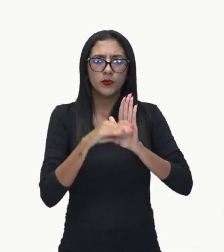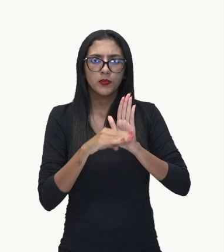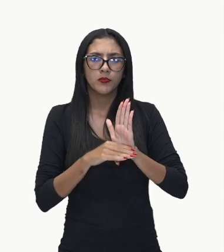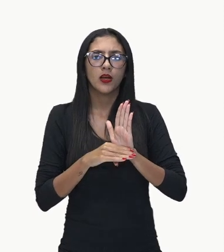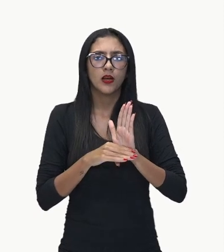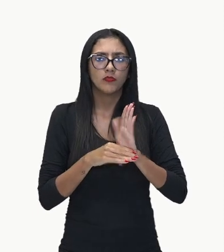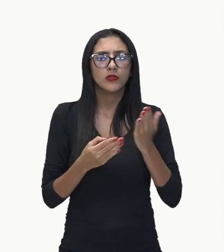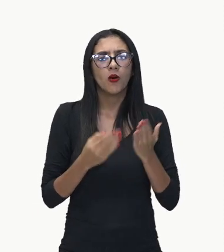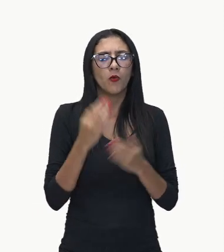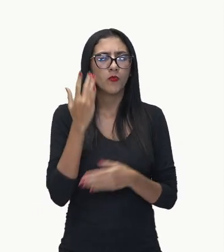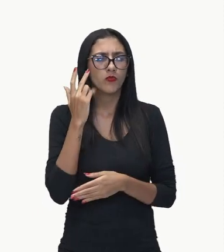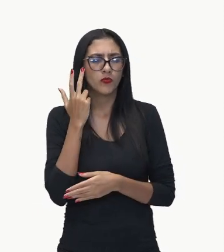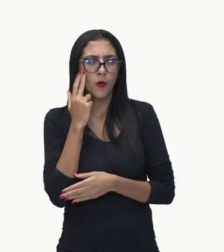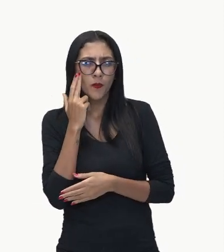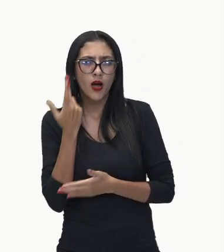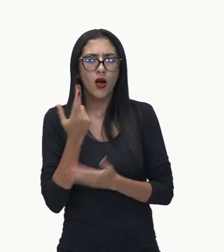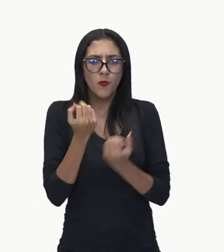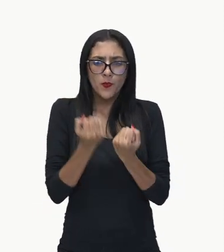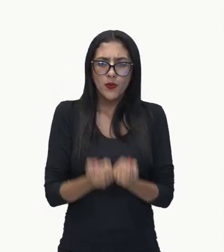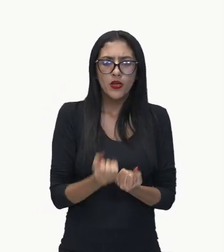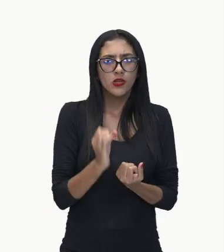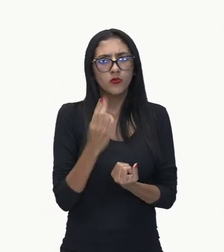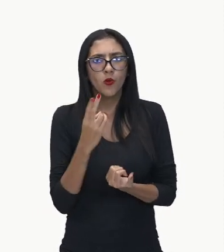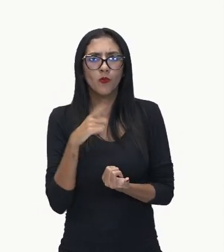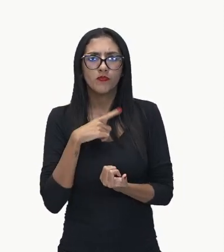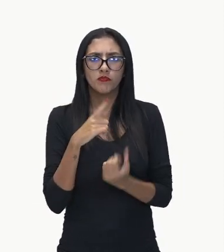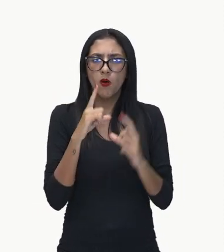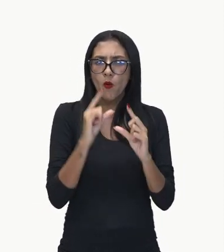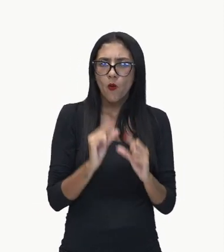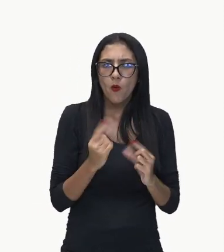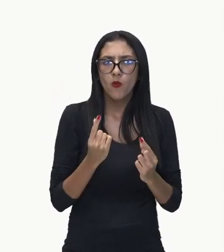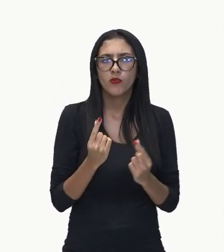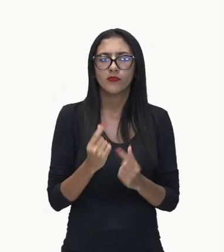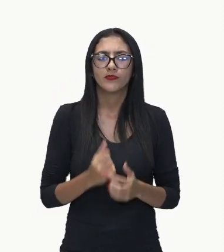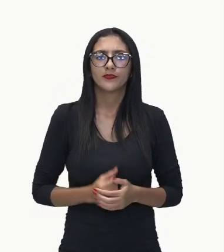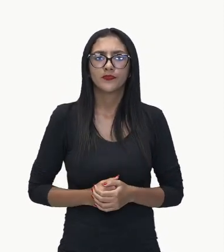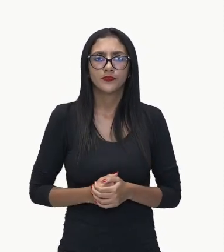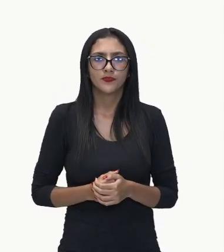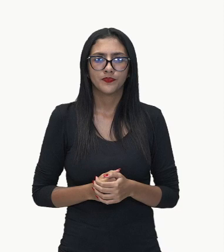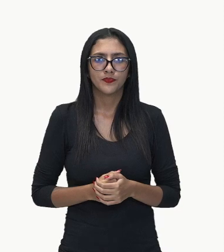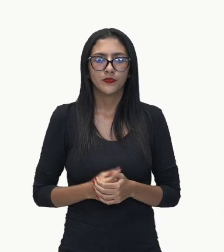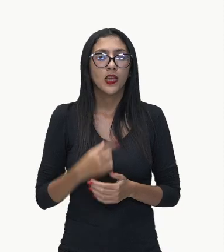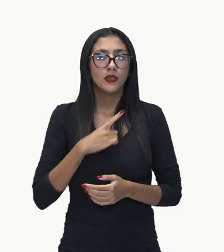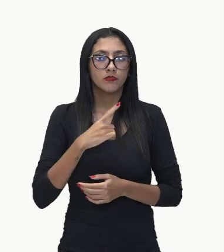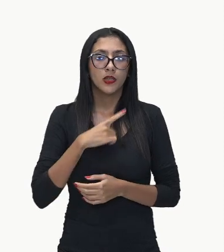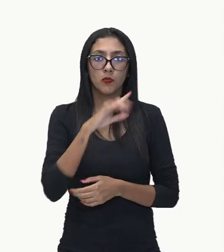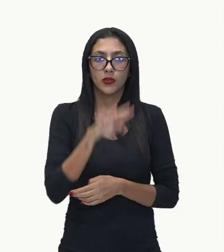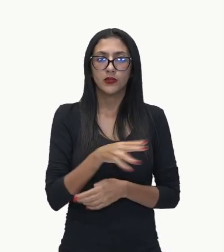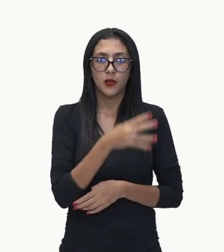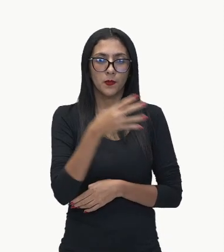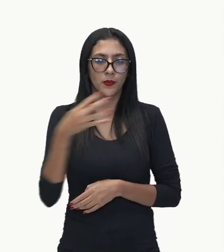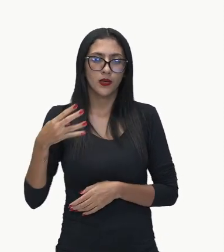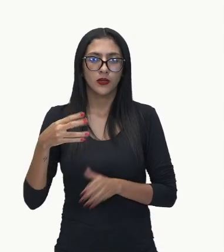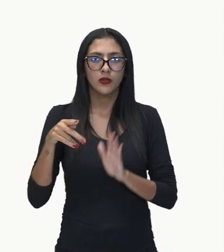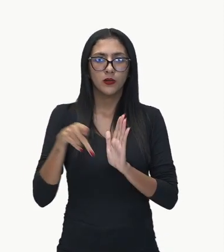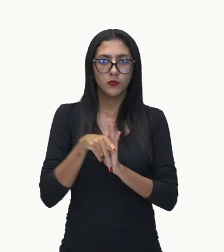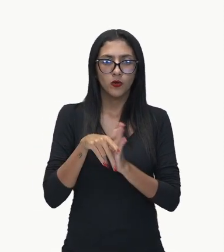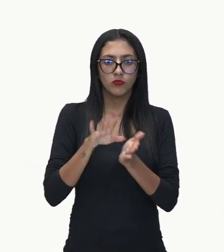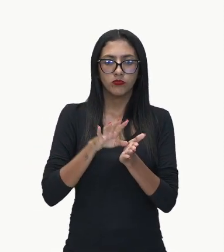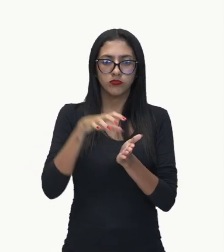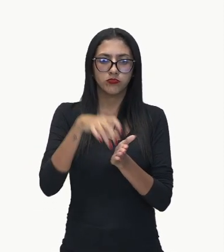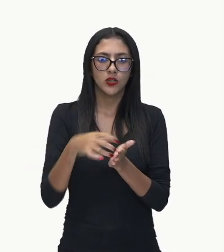com peso normal? Será que ele está abaixo do peso? Para isso, nós temos uma tabela que é dada pela Organização Mundial